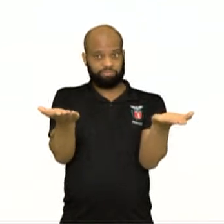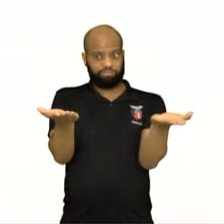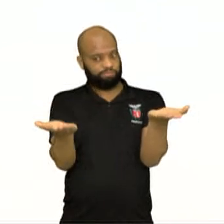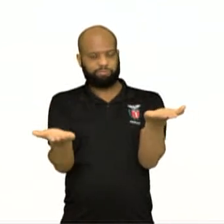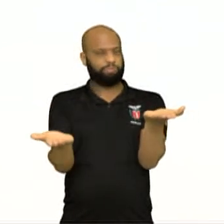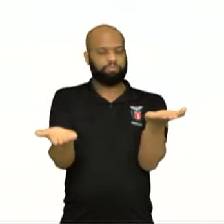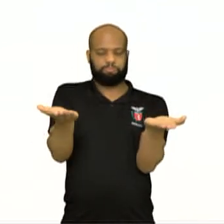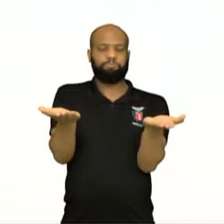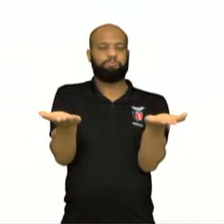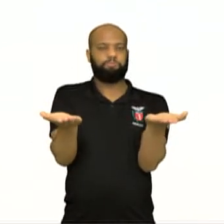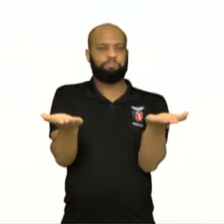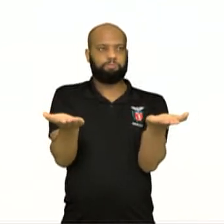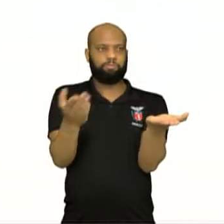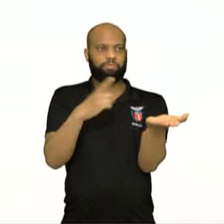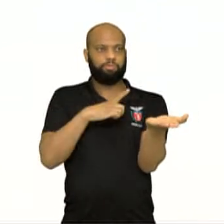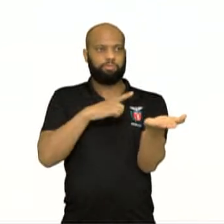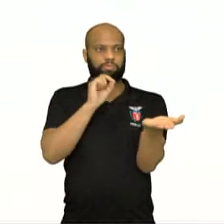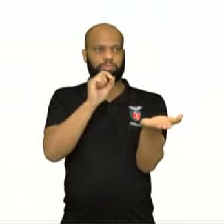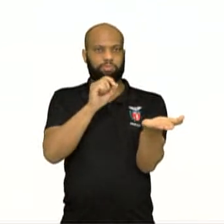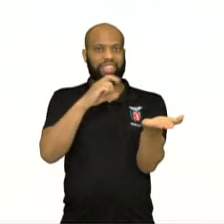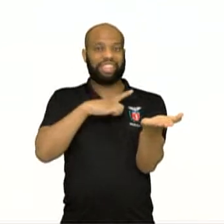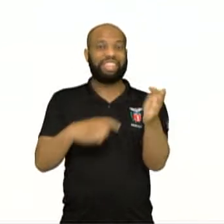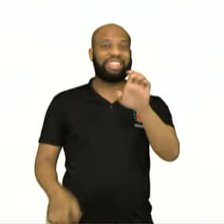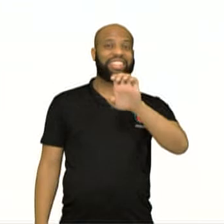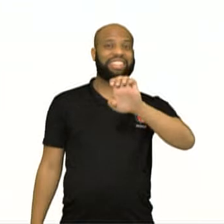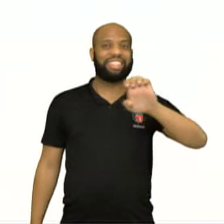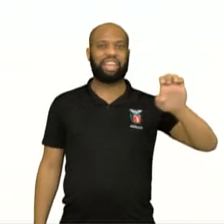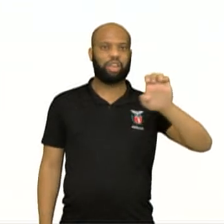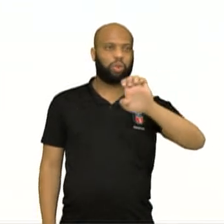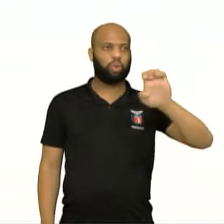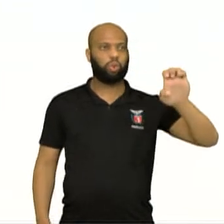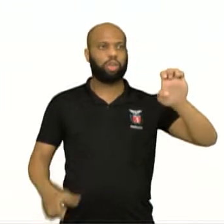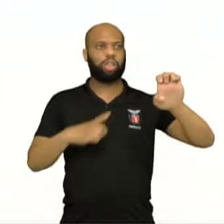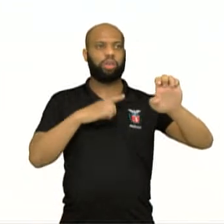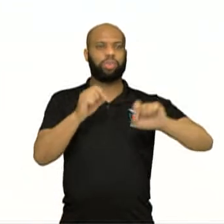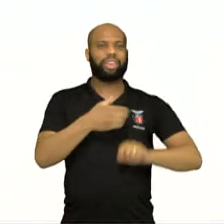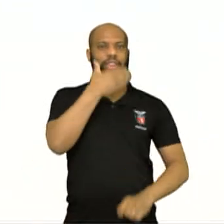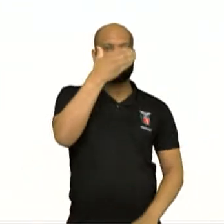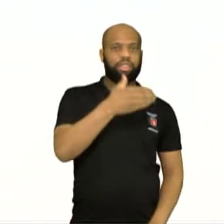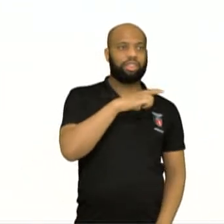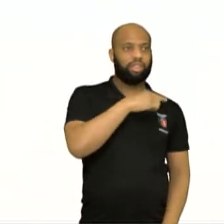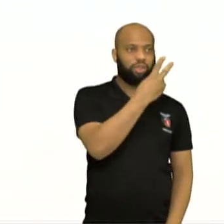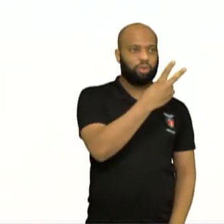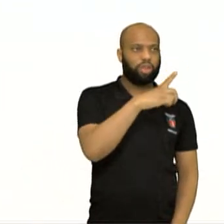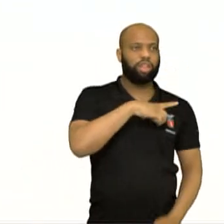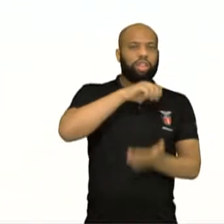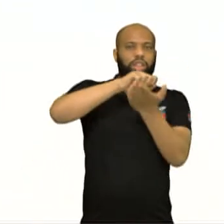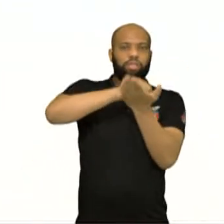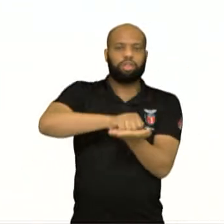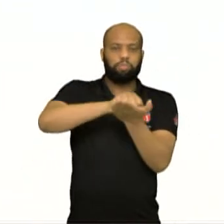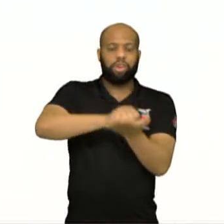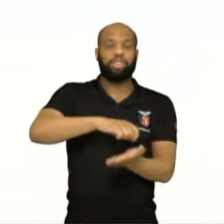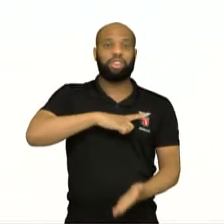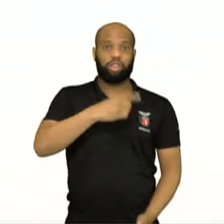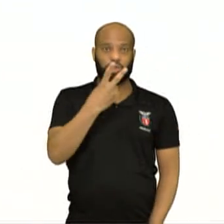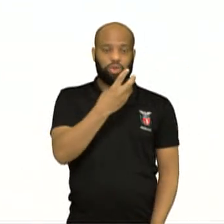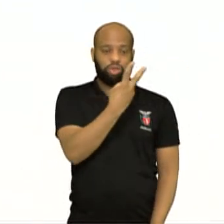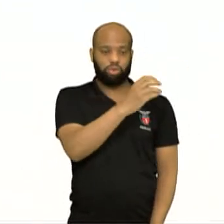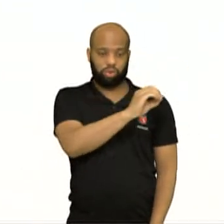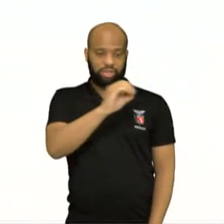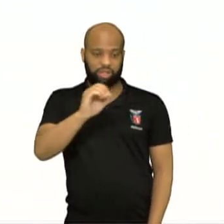nível. No prato do lado esquerdo, 2 maçãs e 2 pesos de 200 gramas cada um.